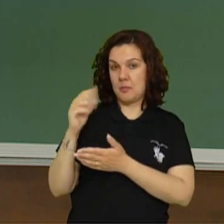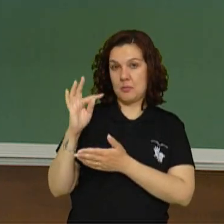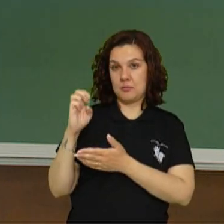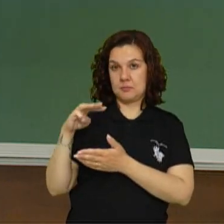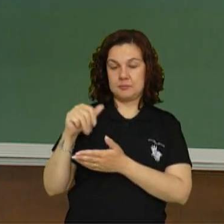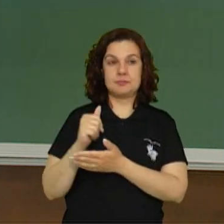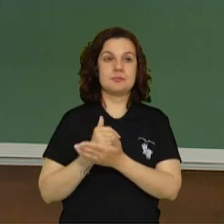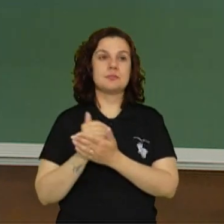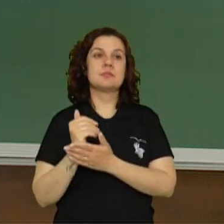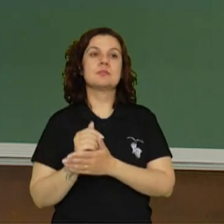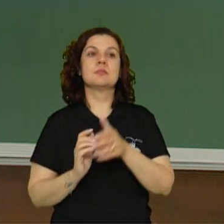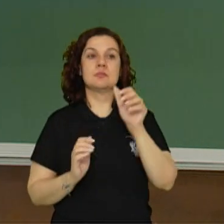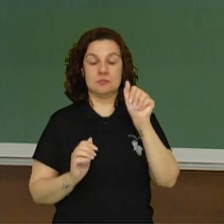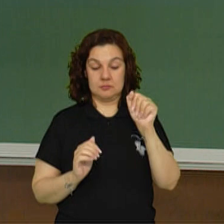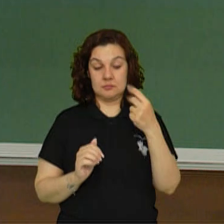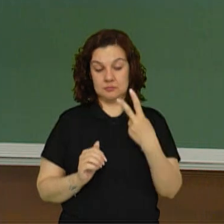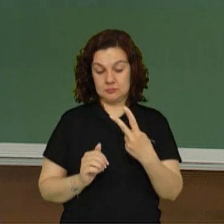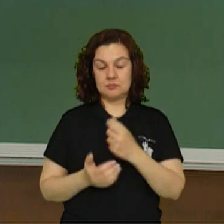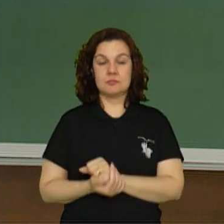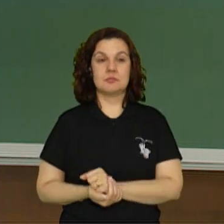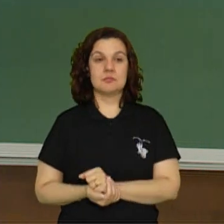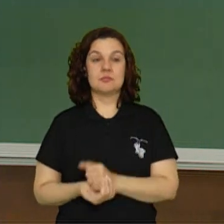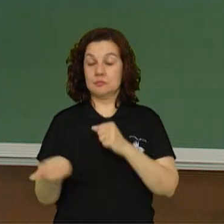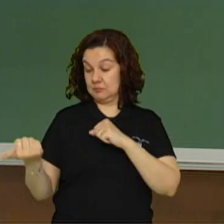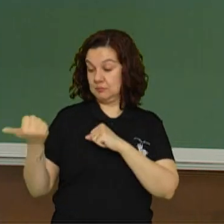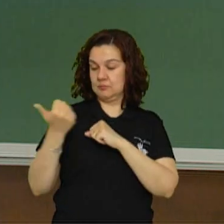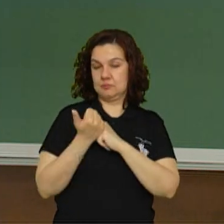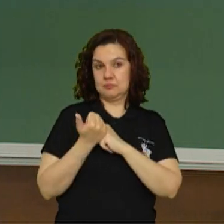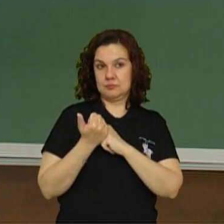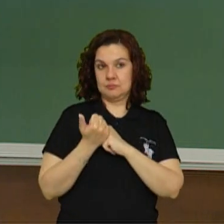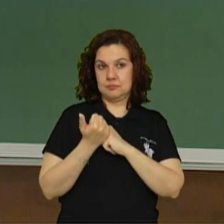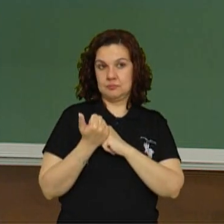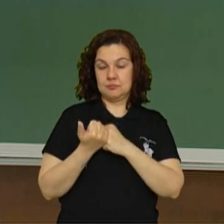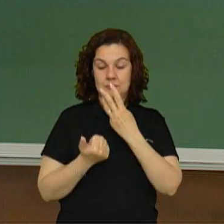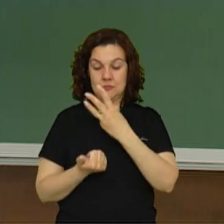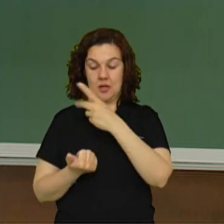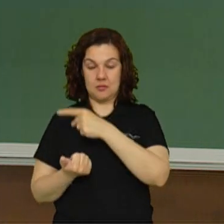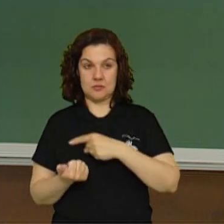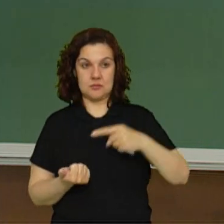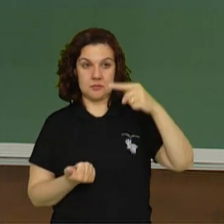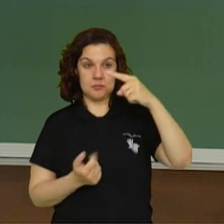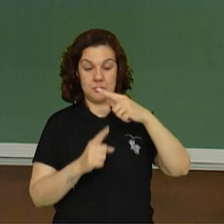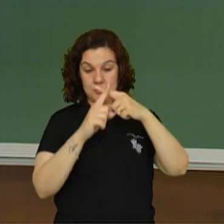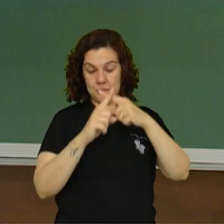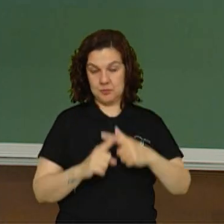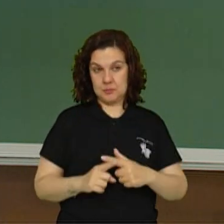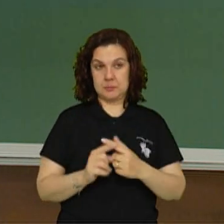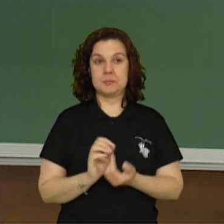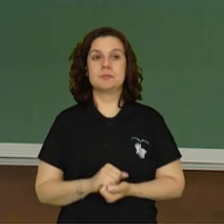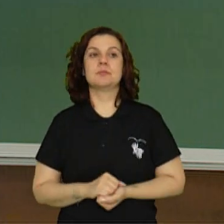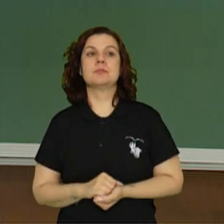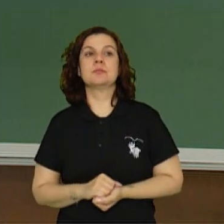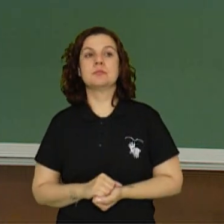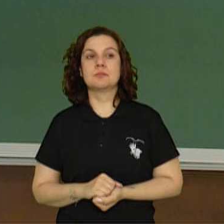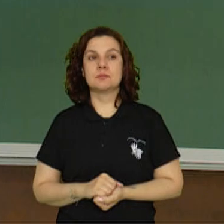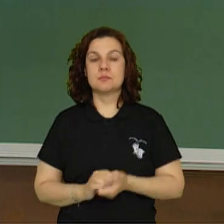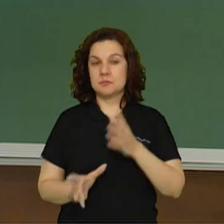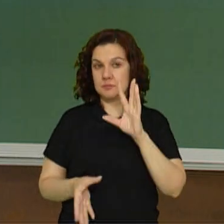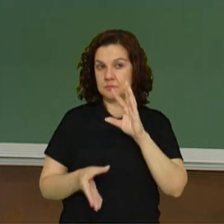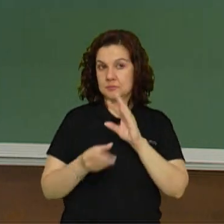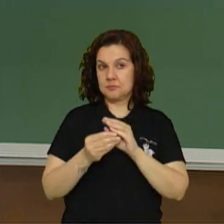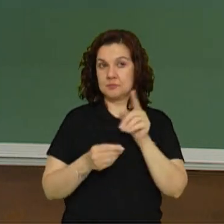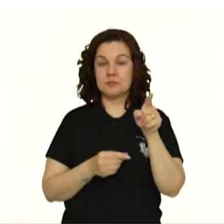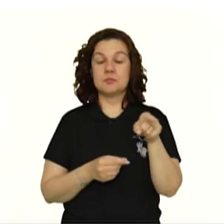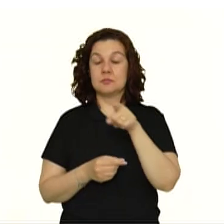altura. A vale 2, substituir. Esse 3 que está dividindo vai voltar multiplicando, resumidamente é